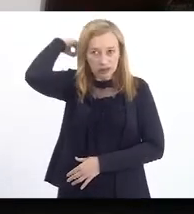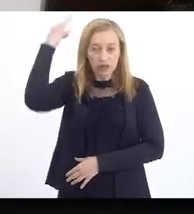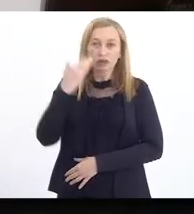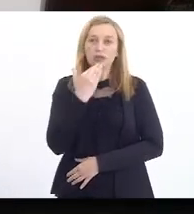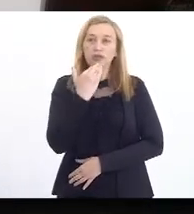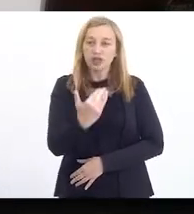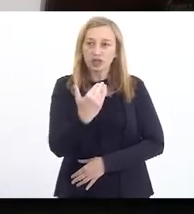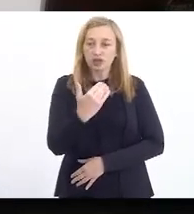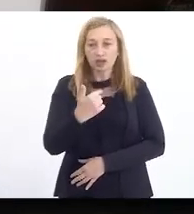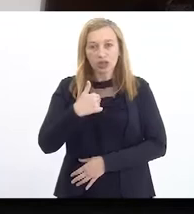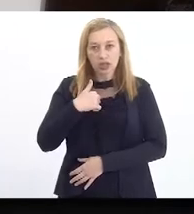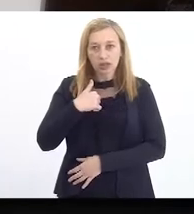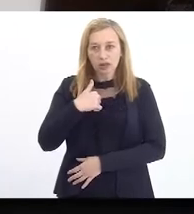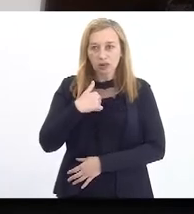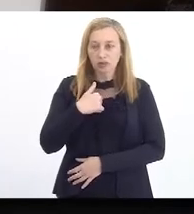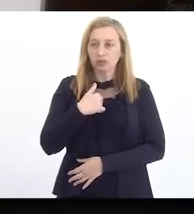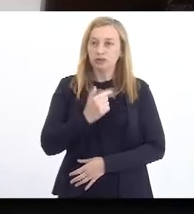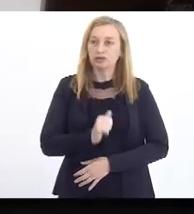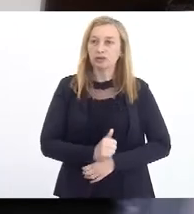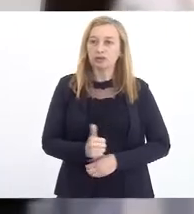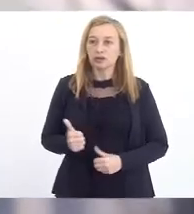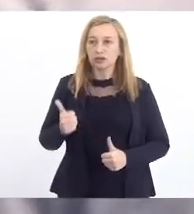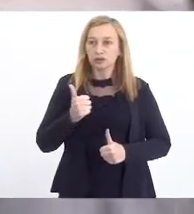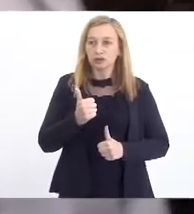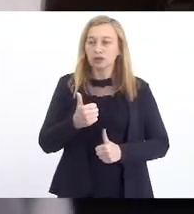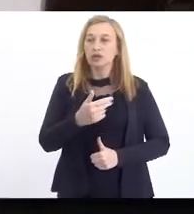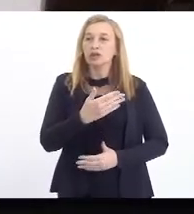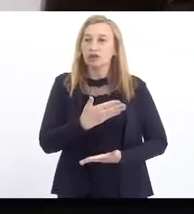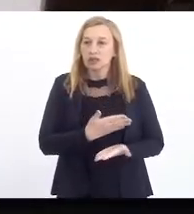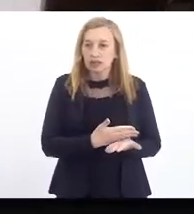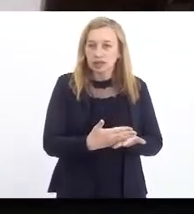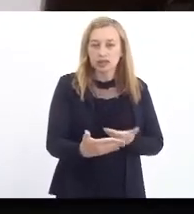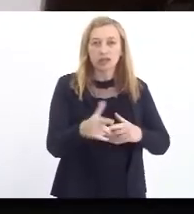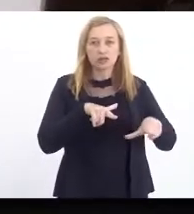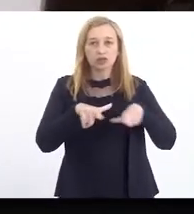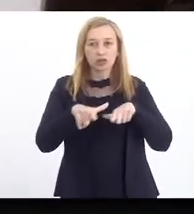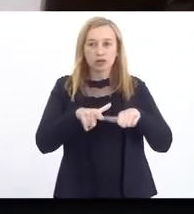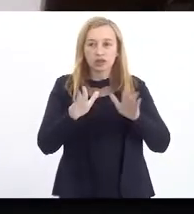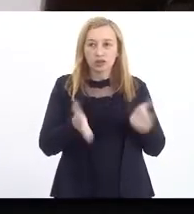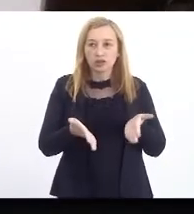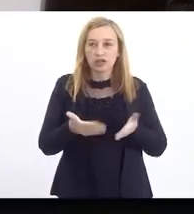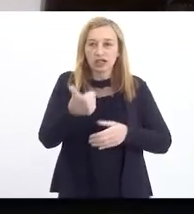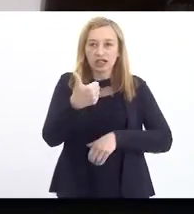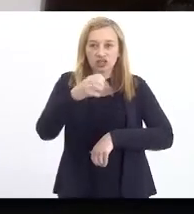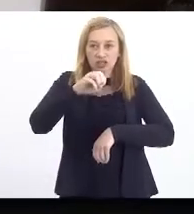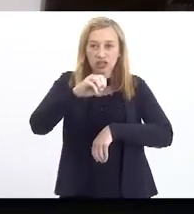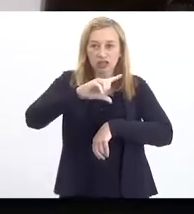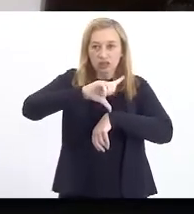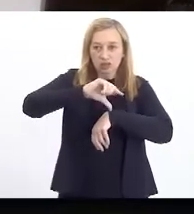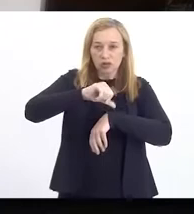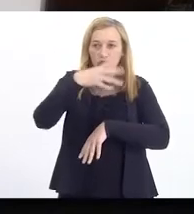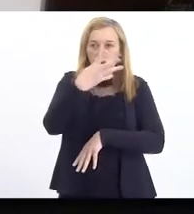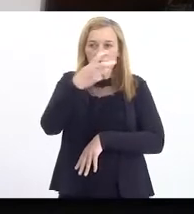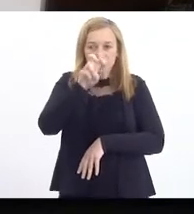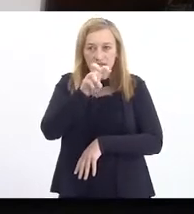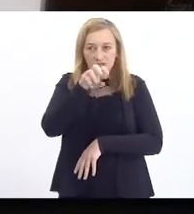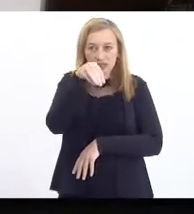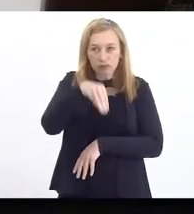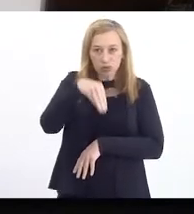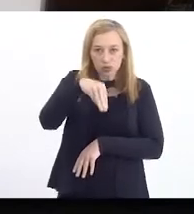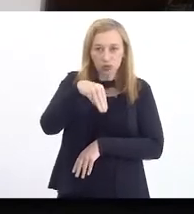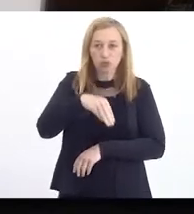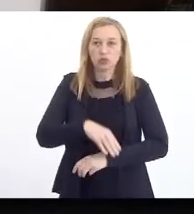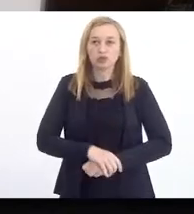solicitou que eu presidisse os trabalhos. Então, às 10 horas e 45